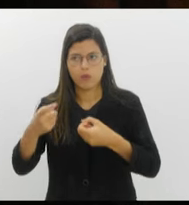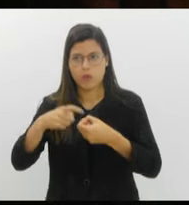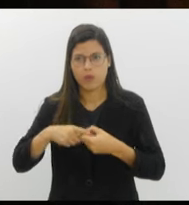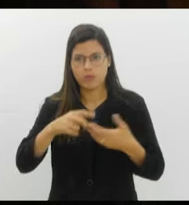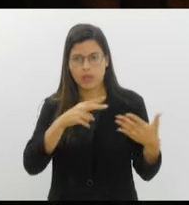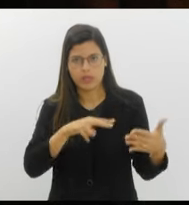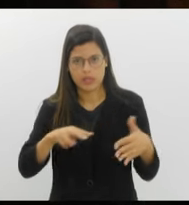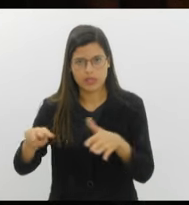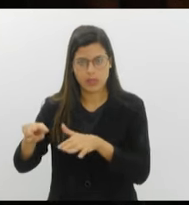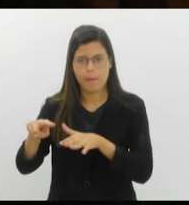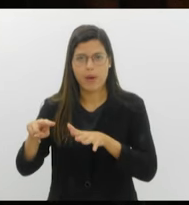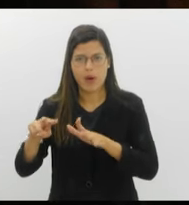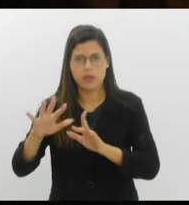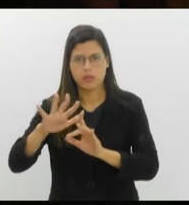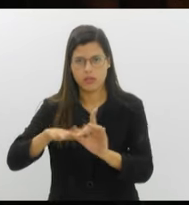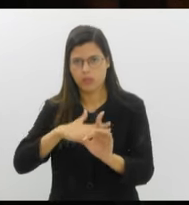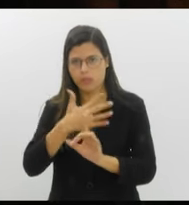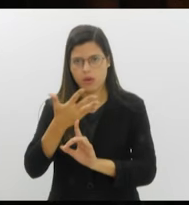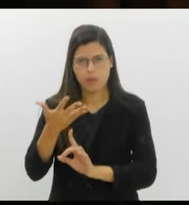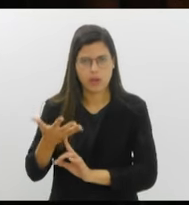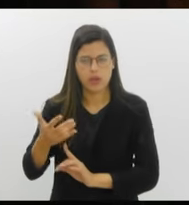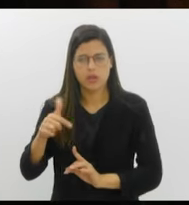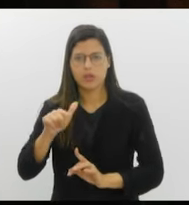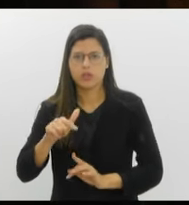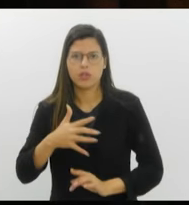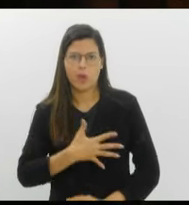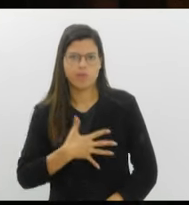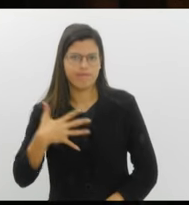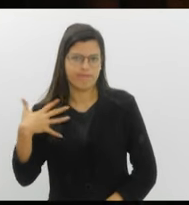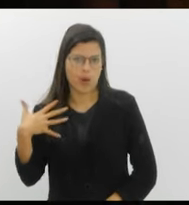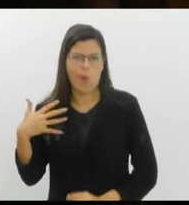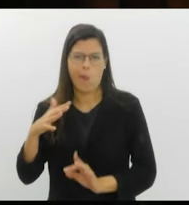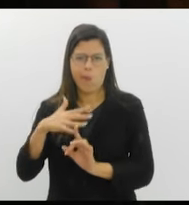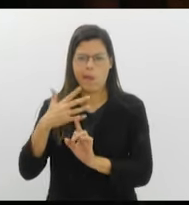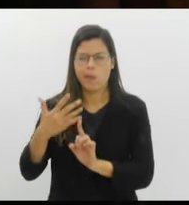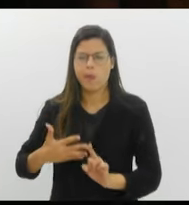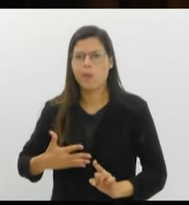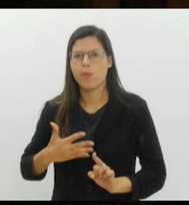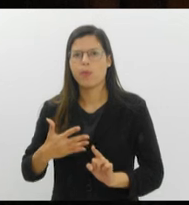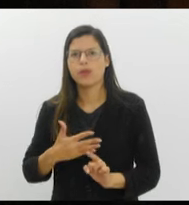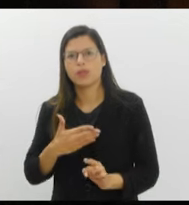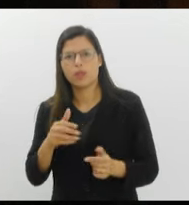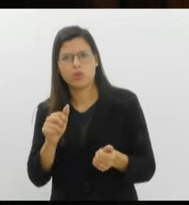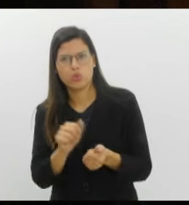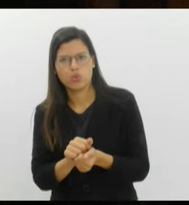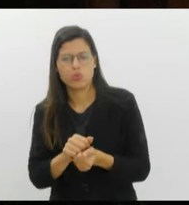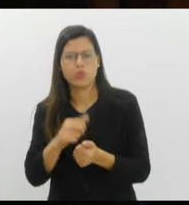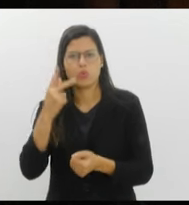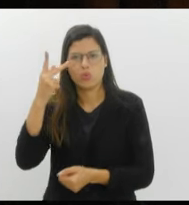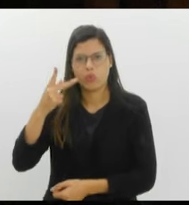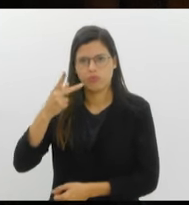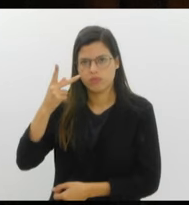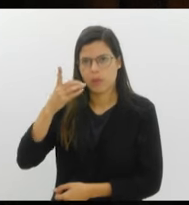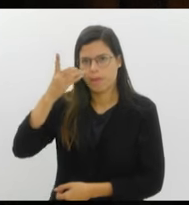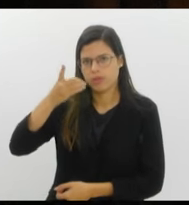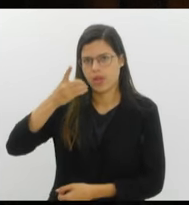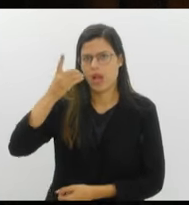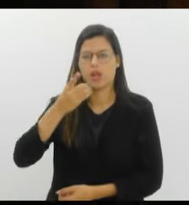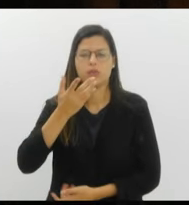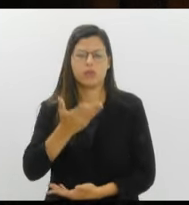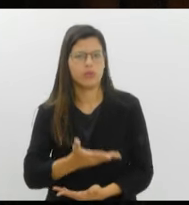do Meio Ambiente. É um privilégio, uma honra, né, estar aqui ao lado dos meus colegas, deputados e deputadas. E